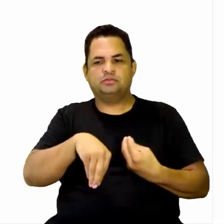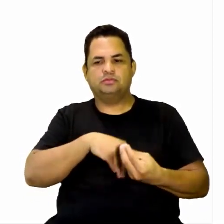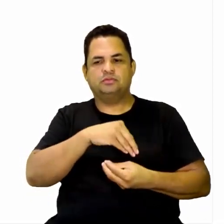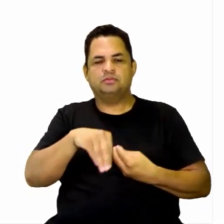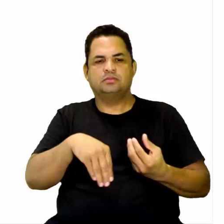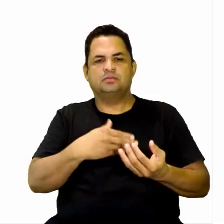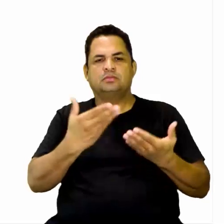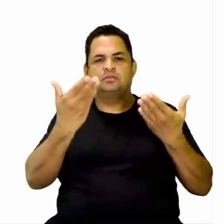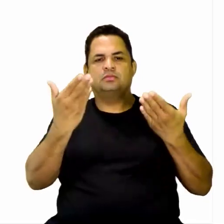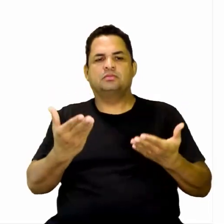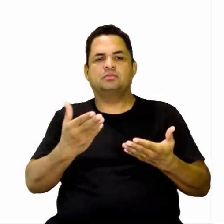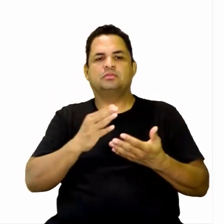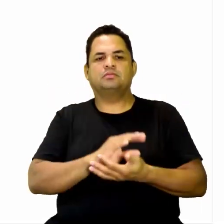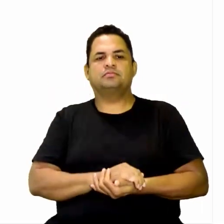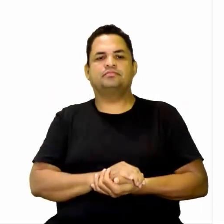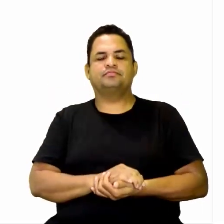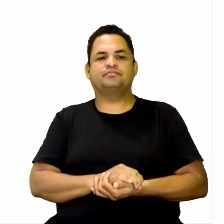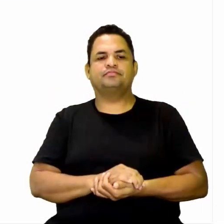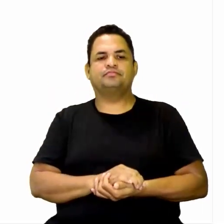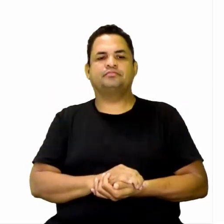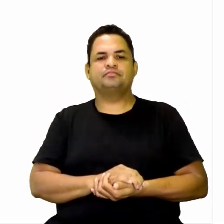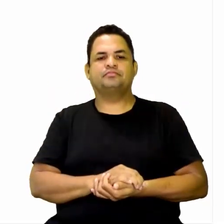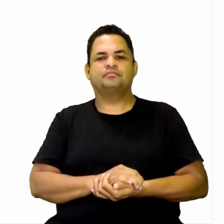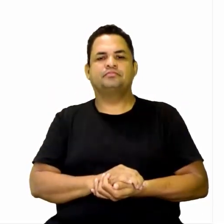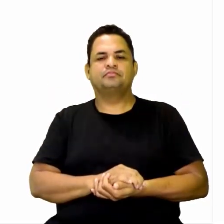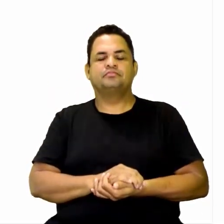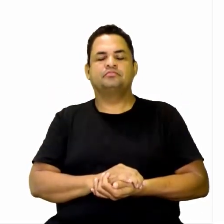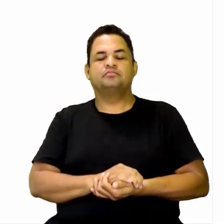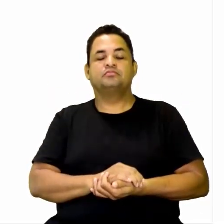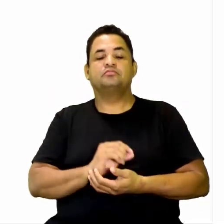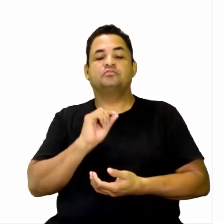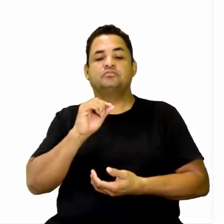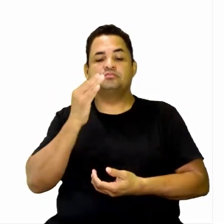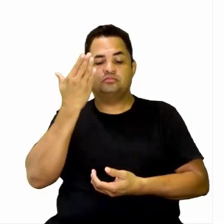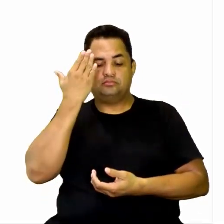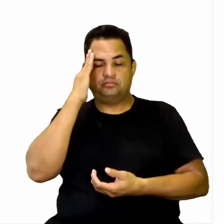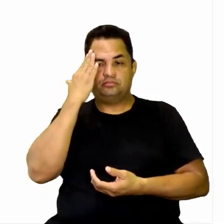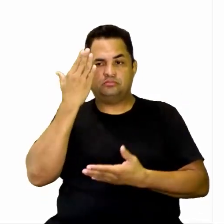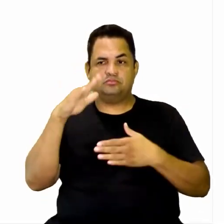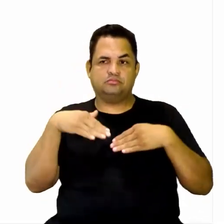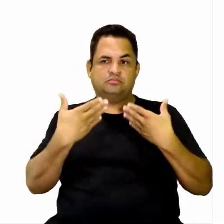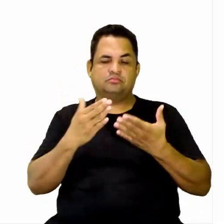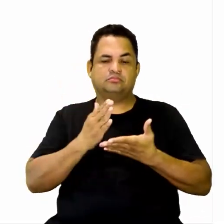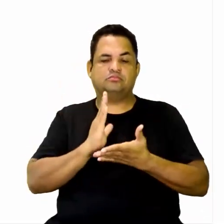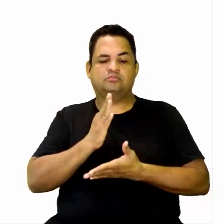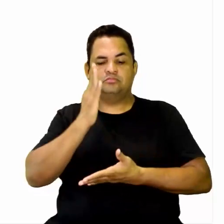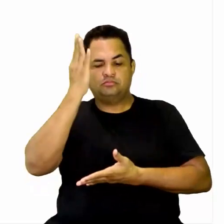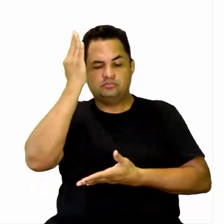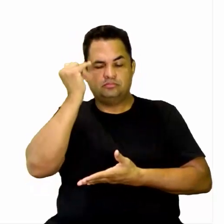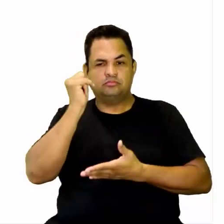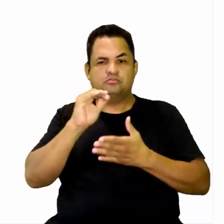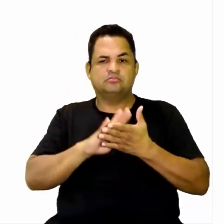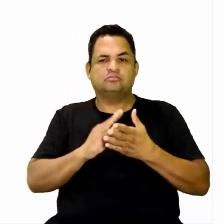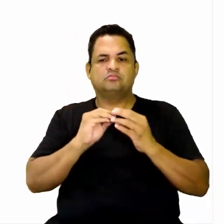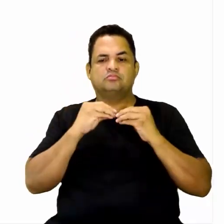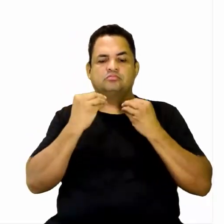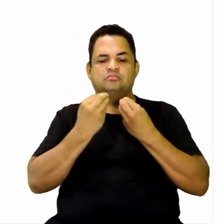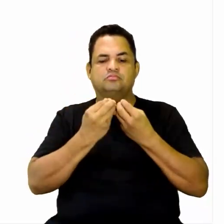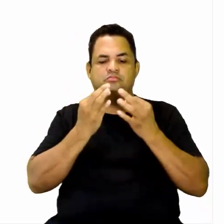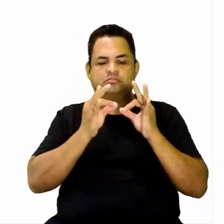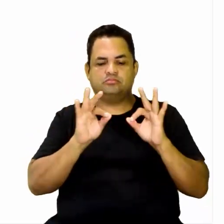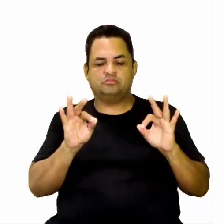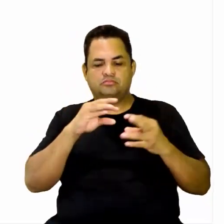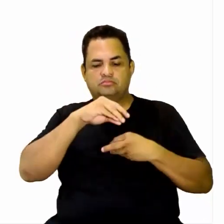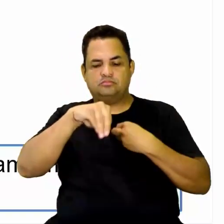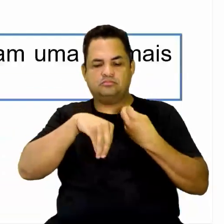mistura. O que entendemos de mistura? Uma vez que você já sabe o que é uma substância simples e uma